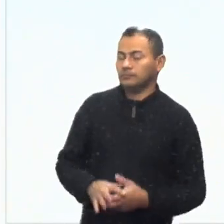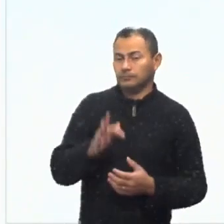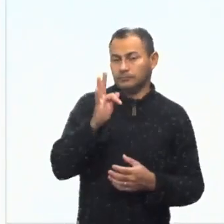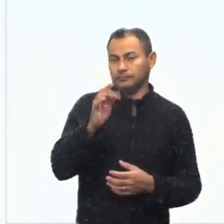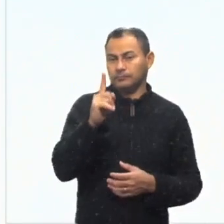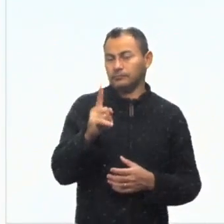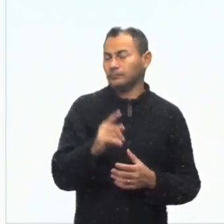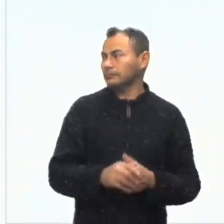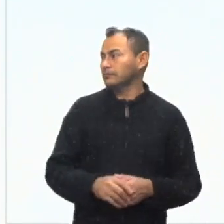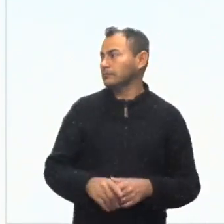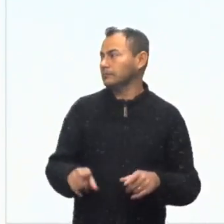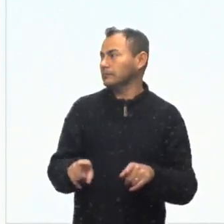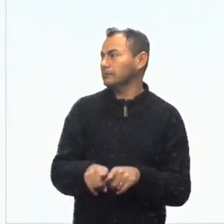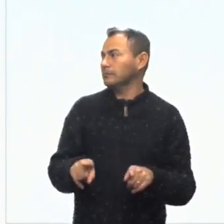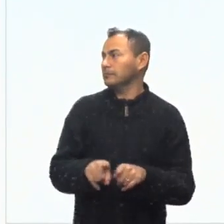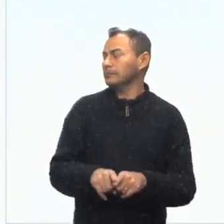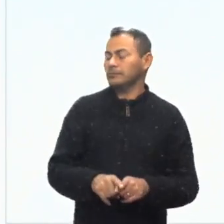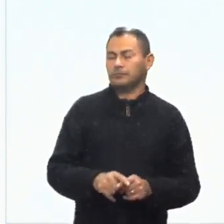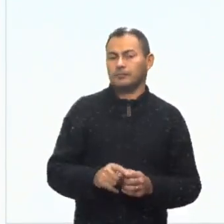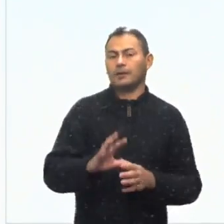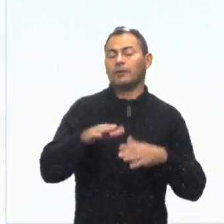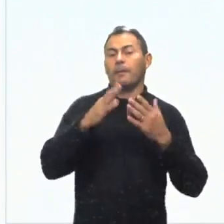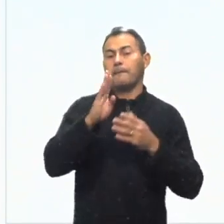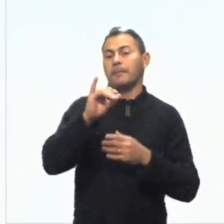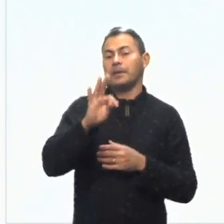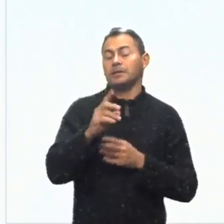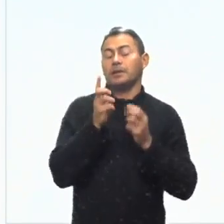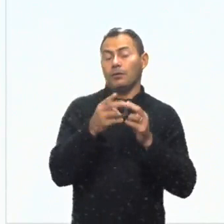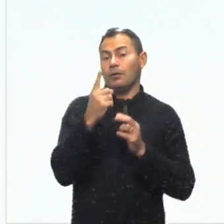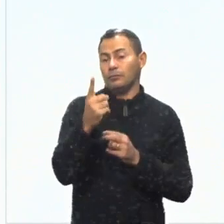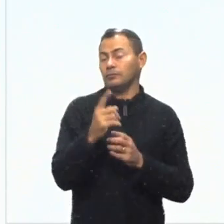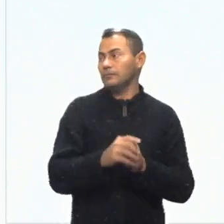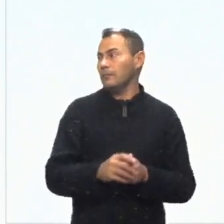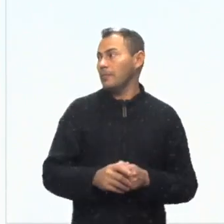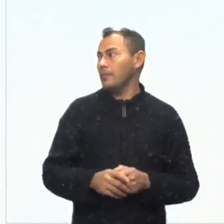F1, e quando o bit é igual a 1,